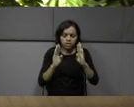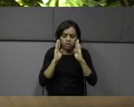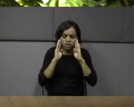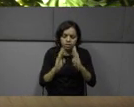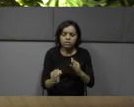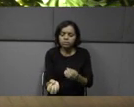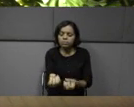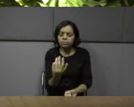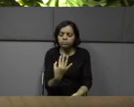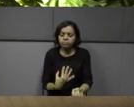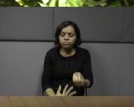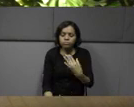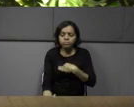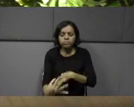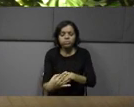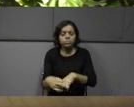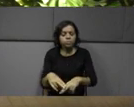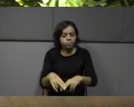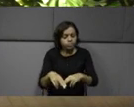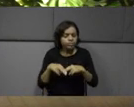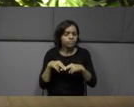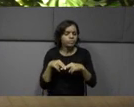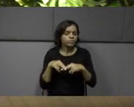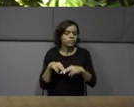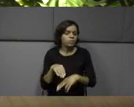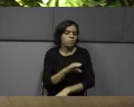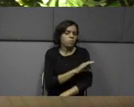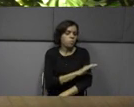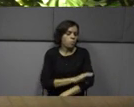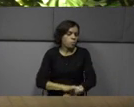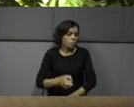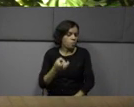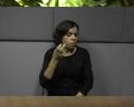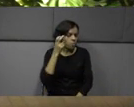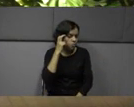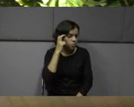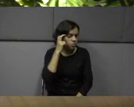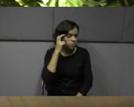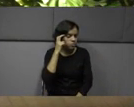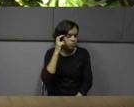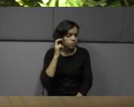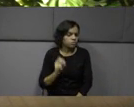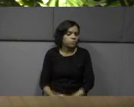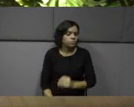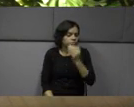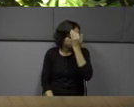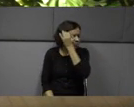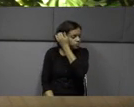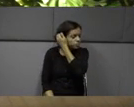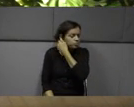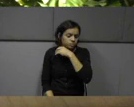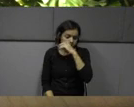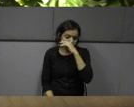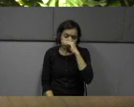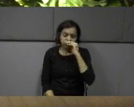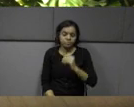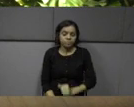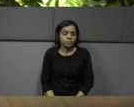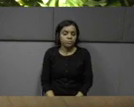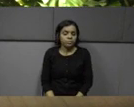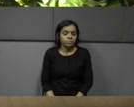porque existe a cultura ultraman de capacetes esta que coloca as